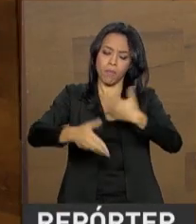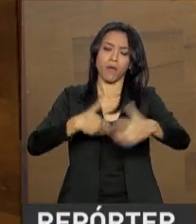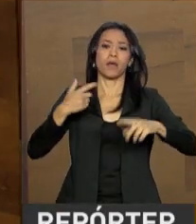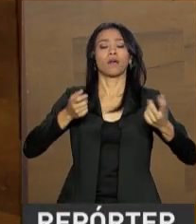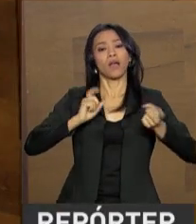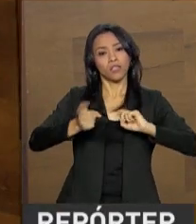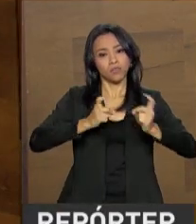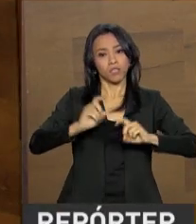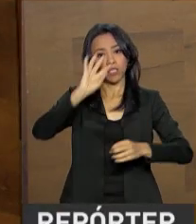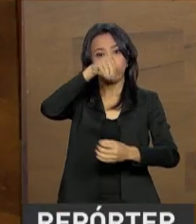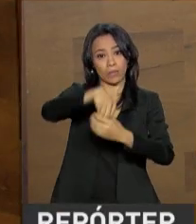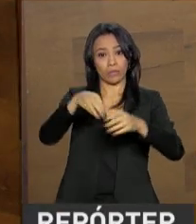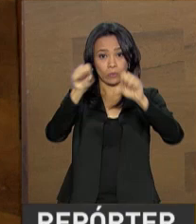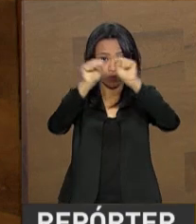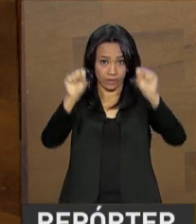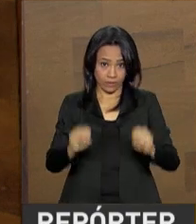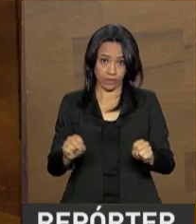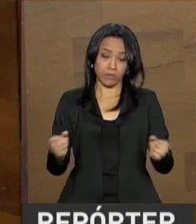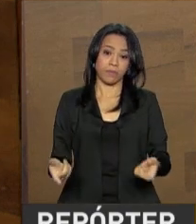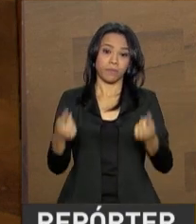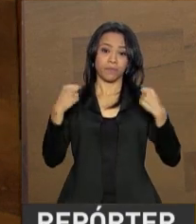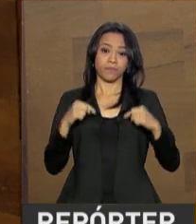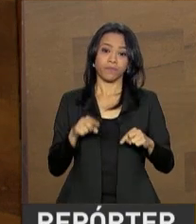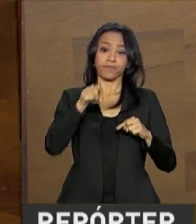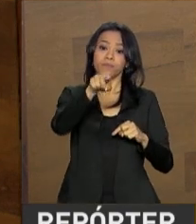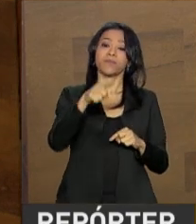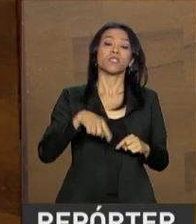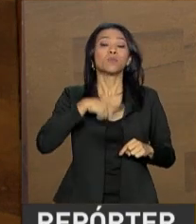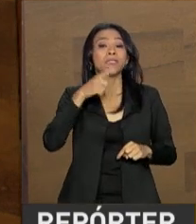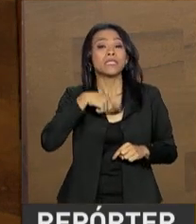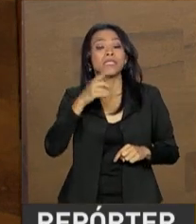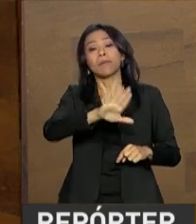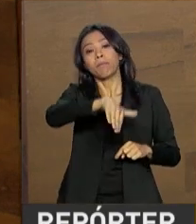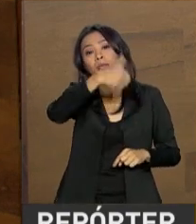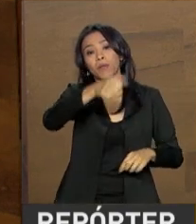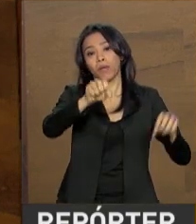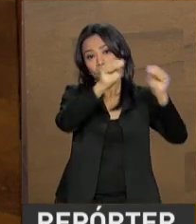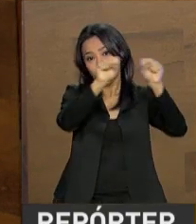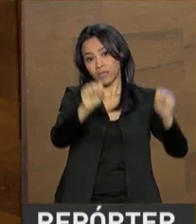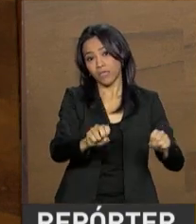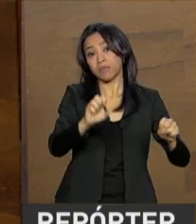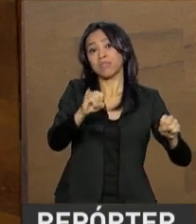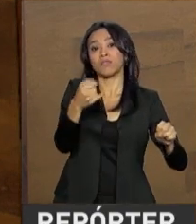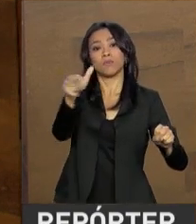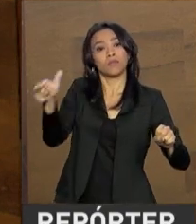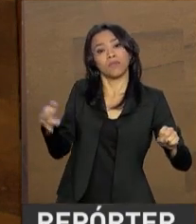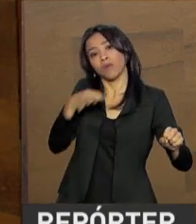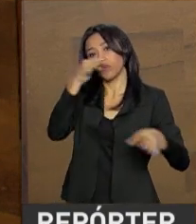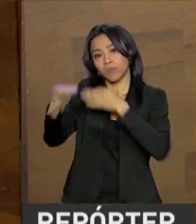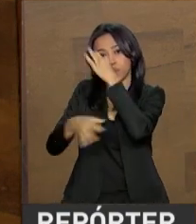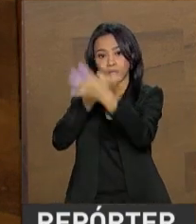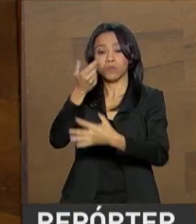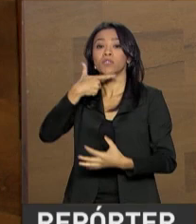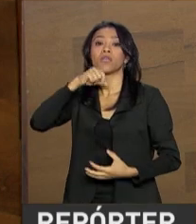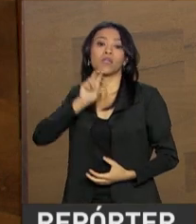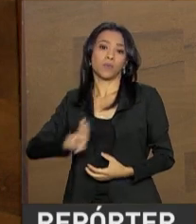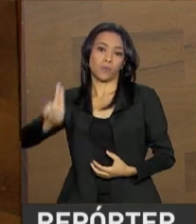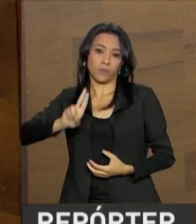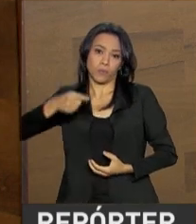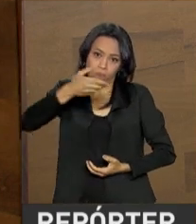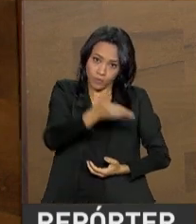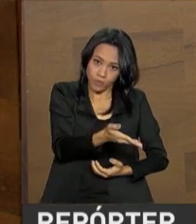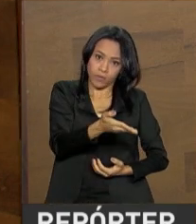os indicadores sem a percepção do usuário que visitou a unidade teve apelo a visão de uma instituição